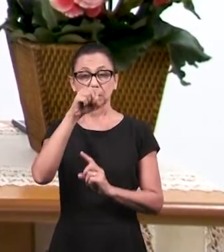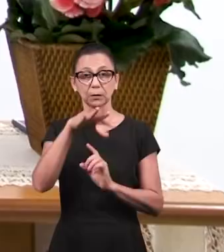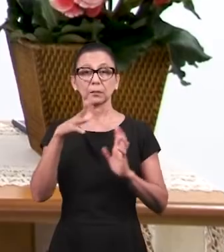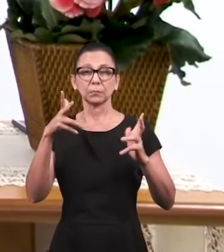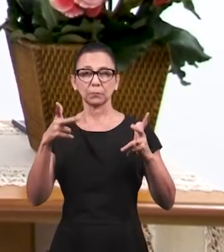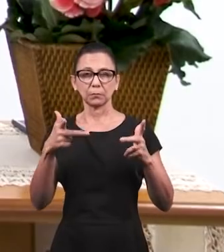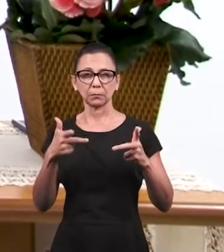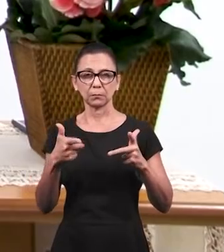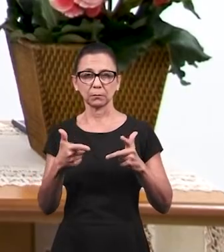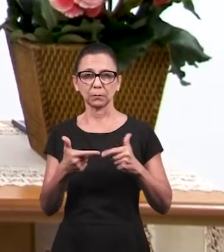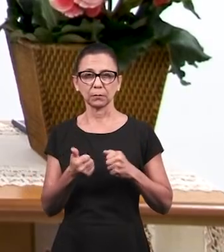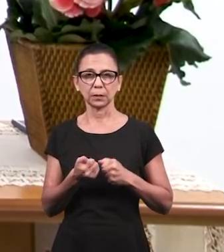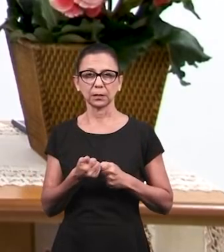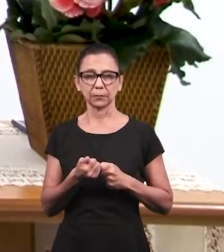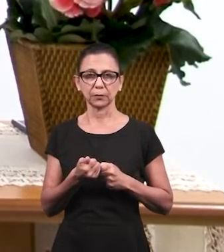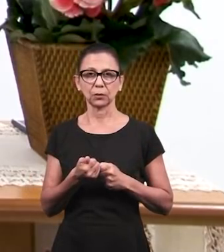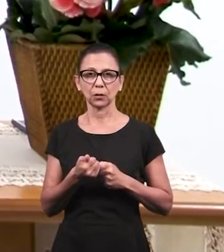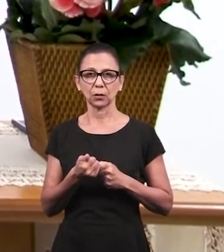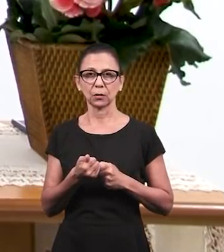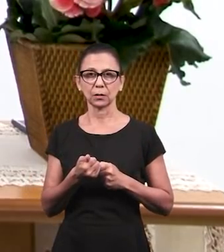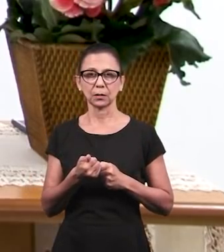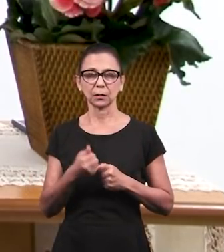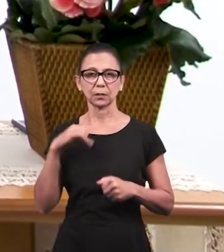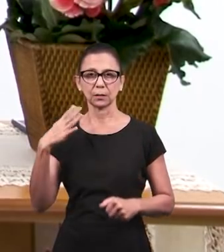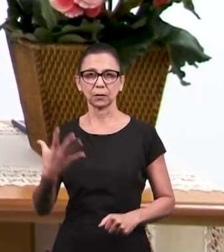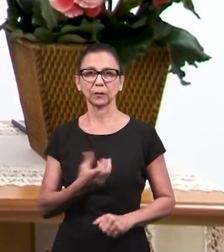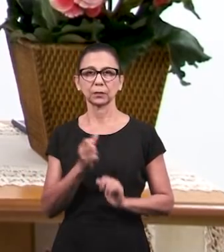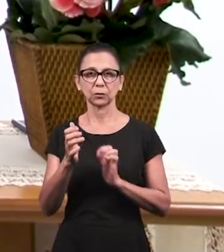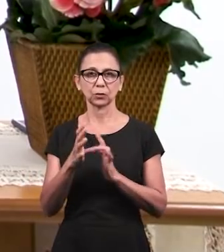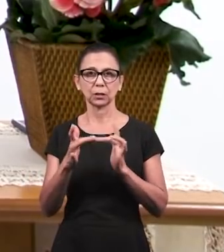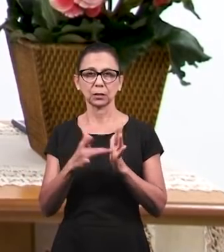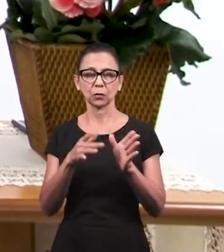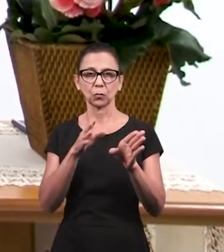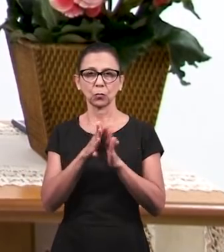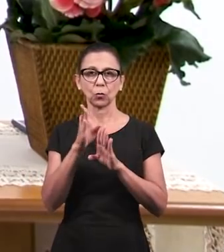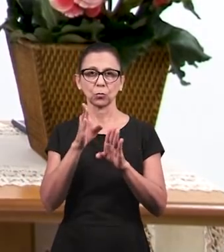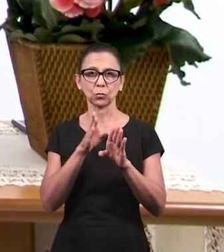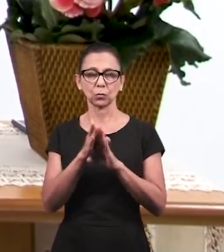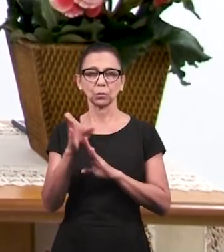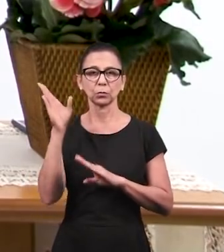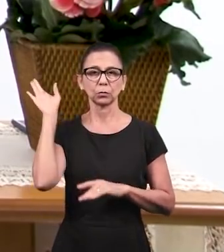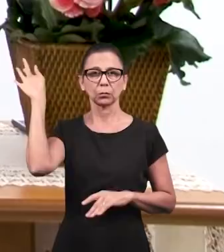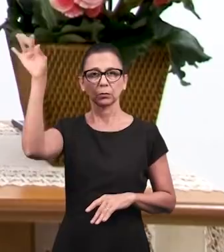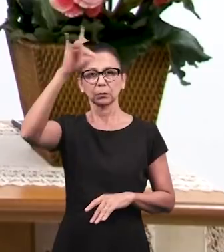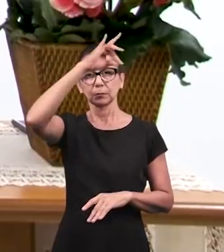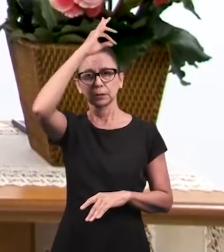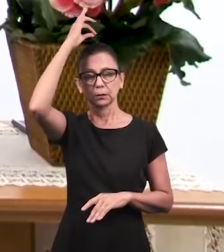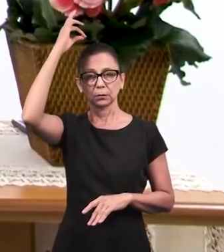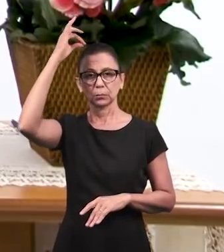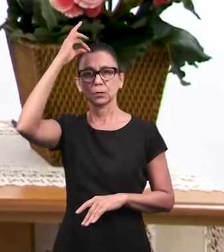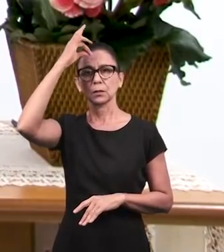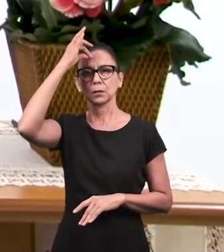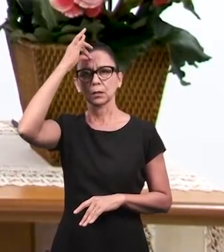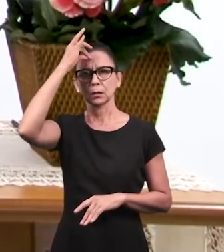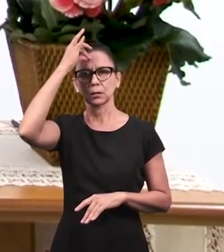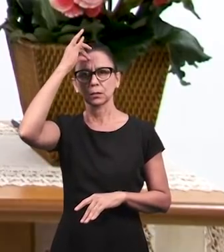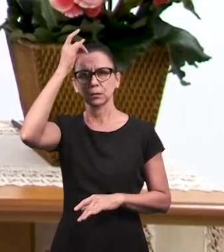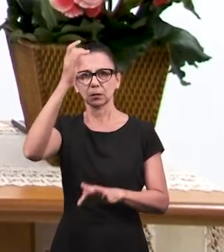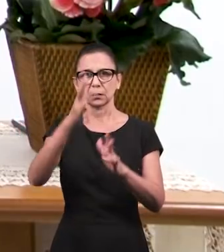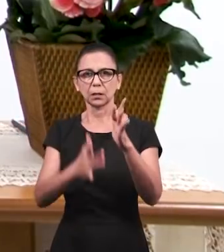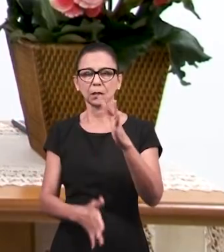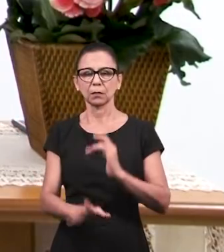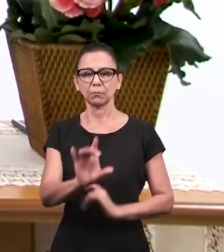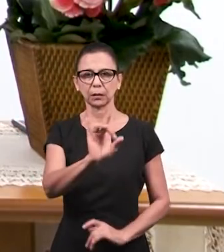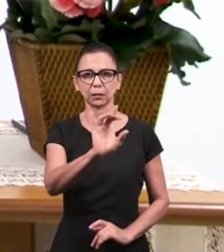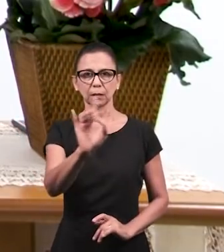a graça maravilhosa, salvadora do Senhor Jesus, a instrução, a direção e o consolo do Espírito Santo seja com